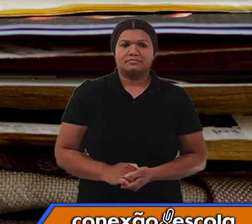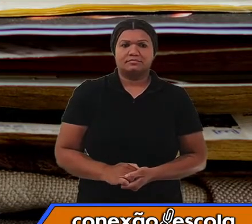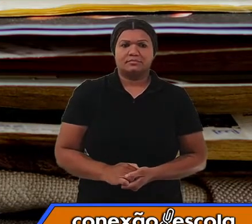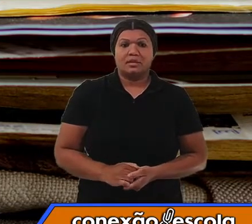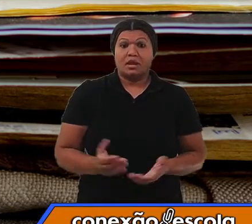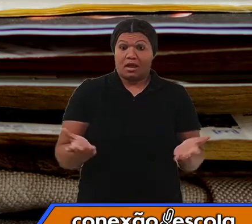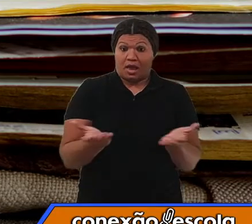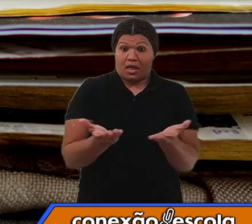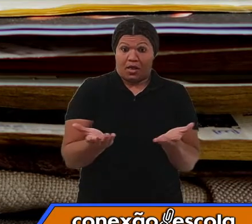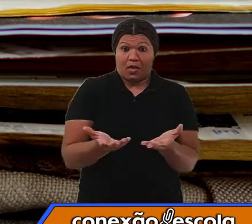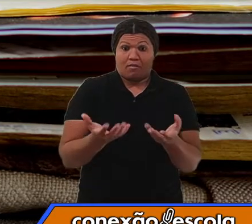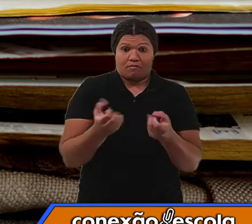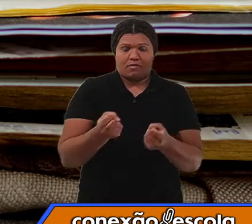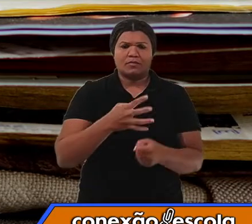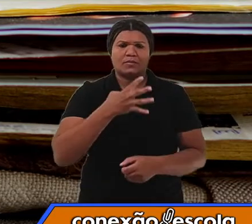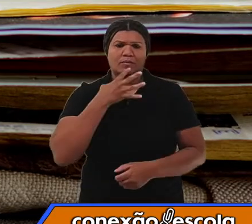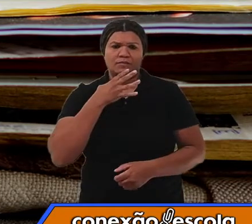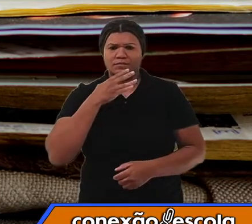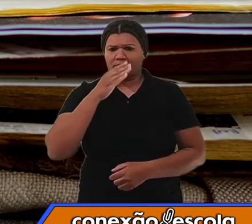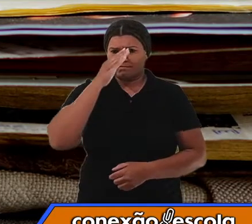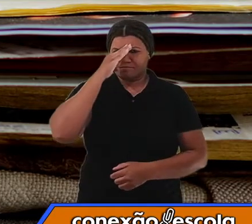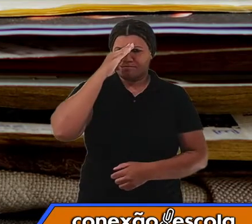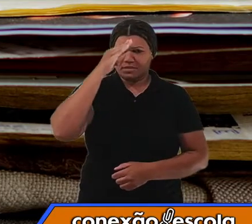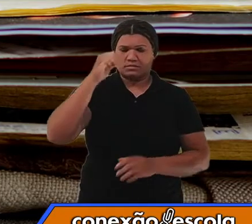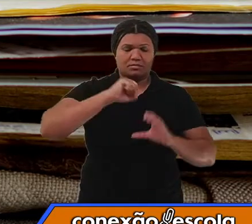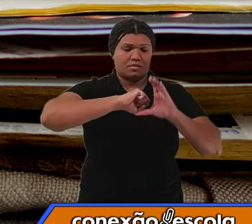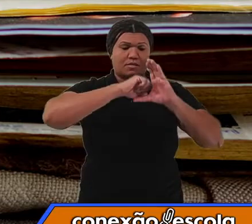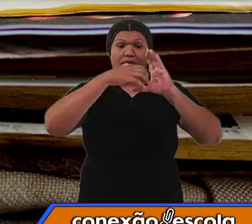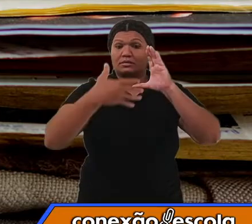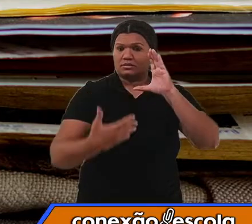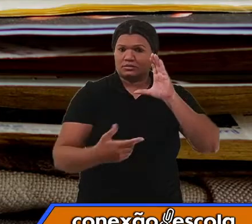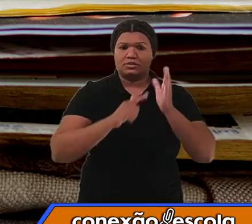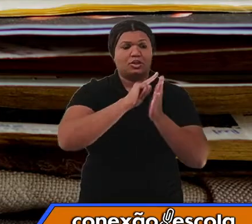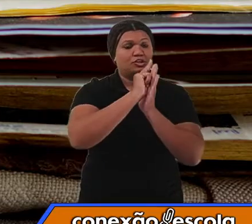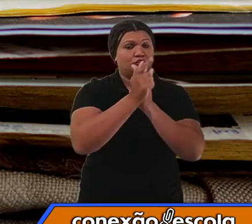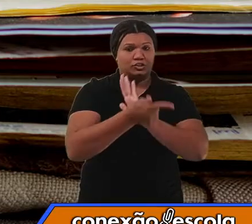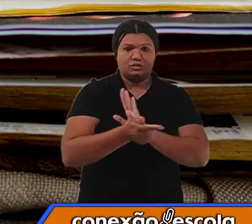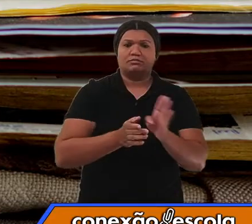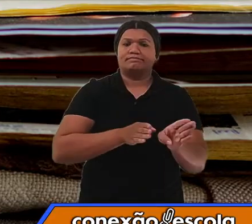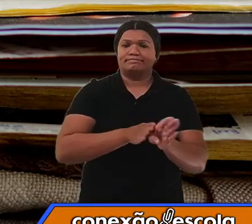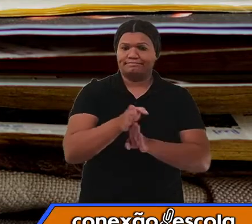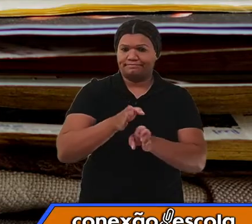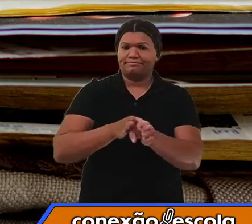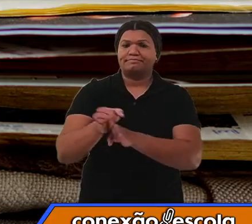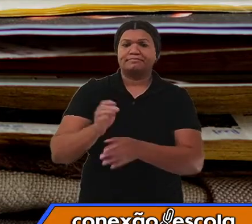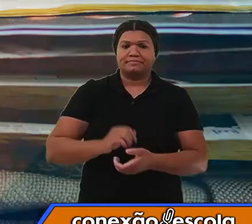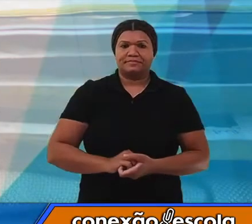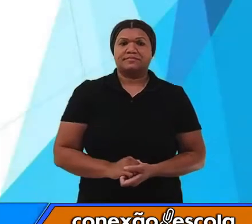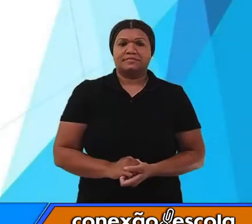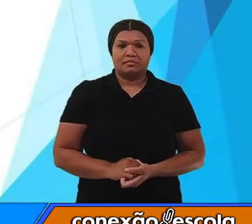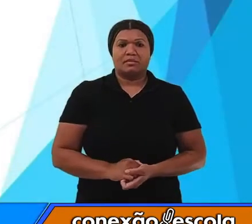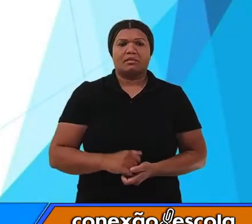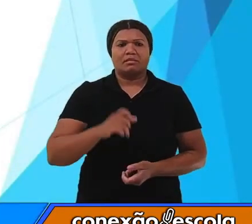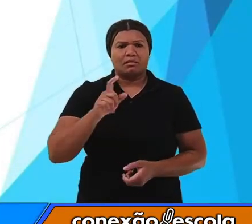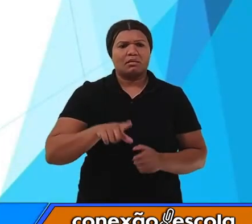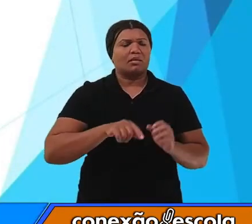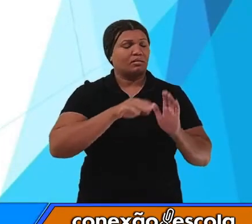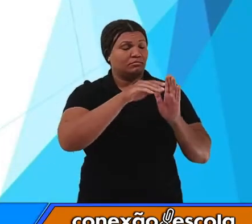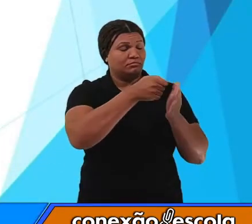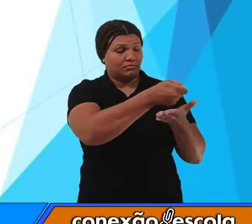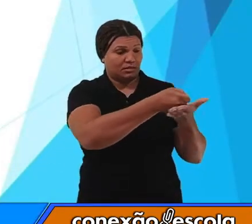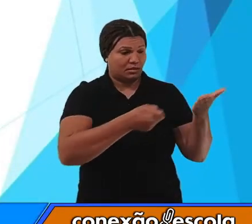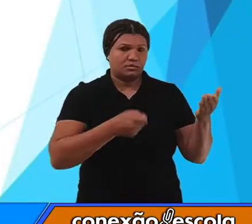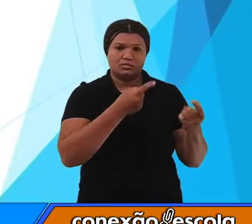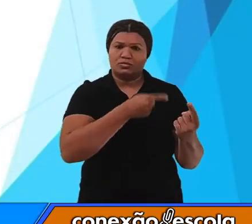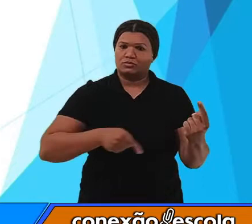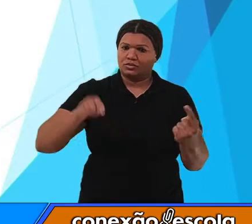Vamos conhecer agora as principais características do gênero instrucional. São textos objetivos